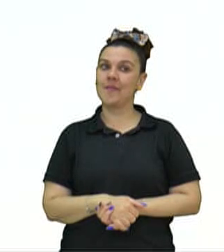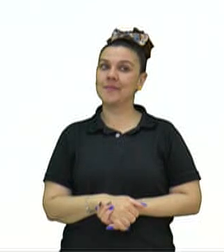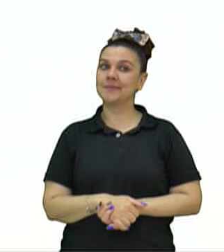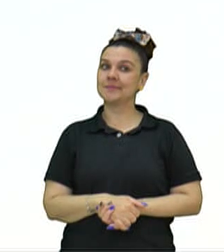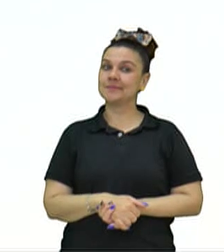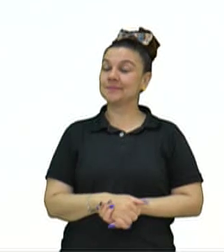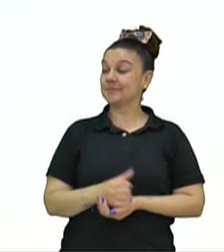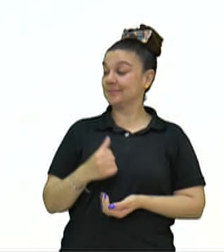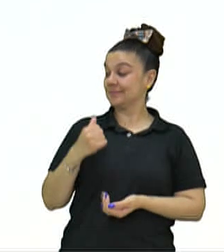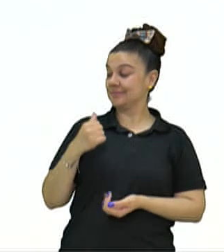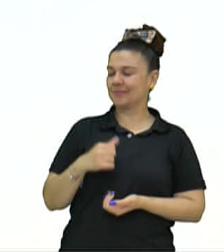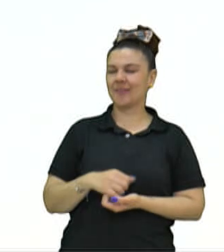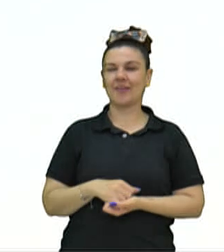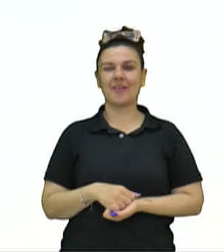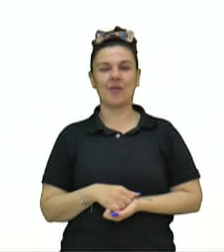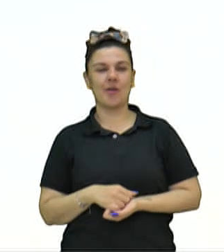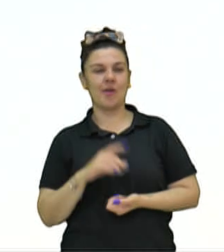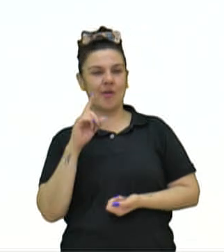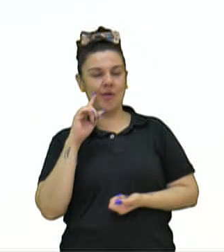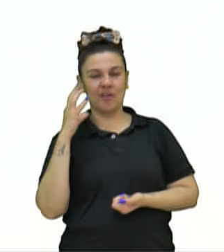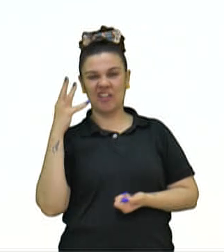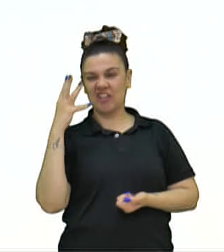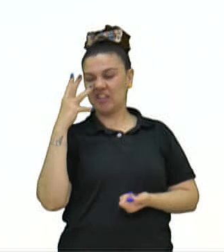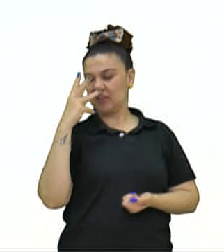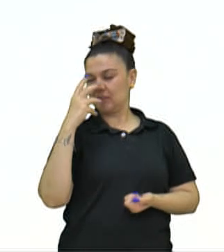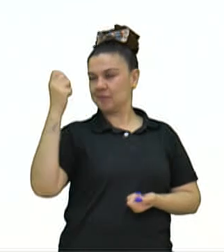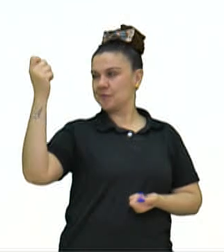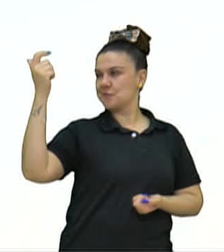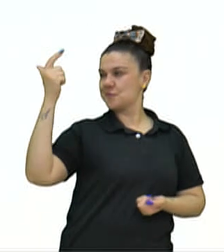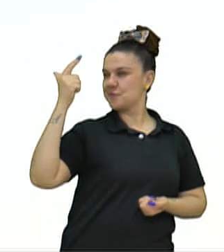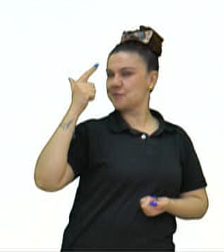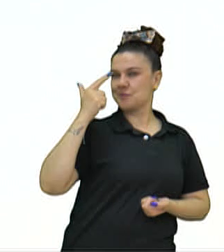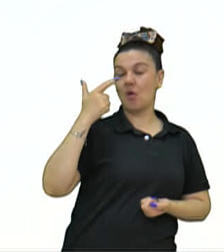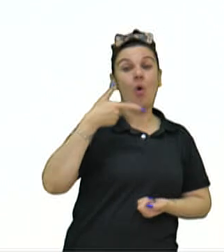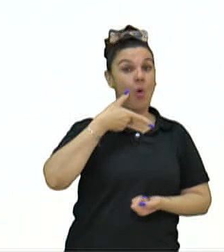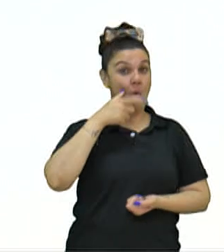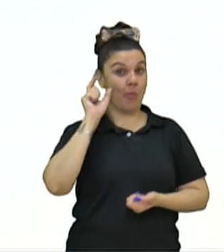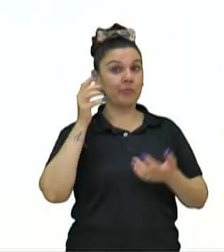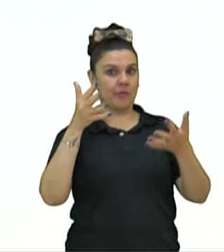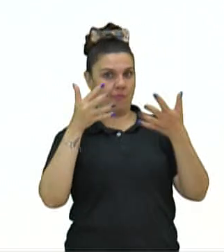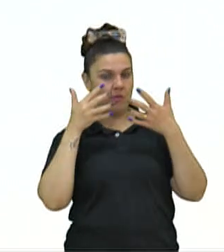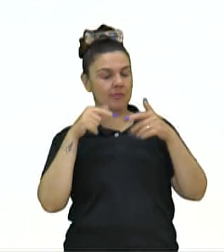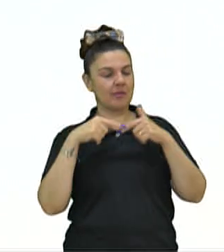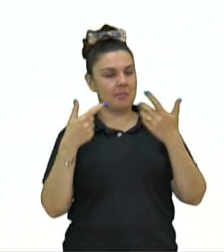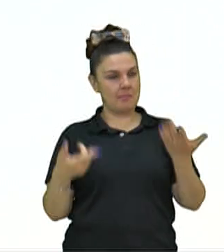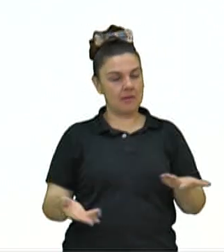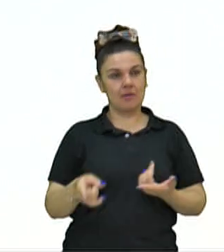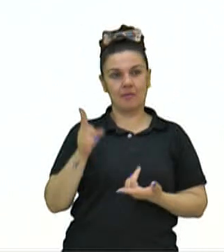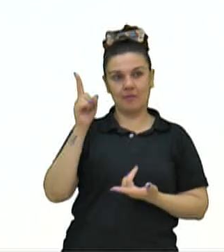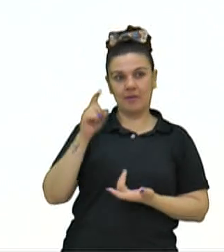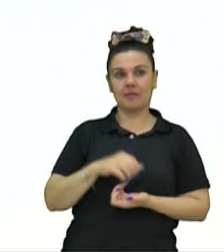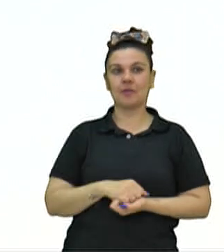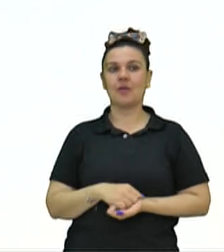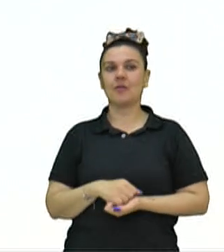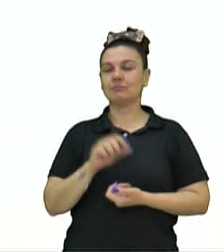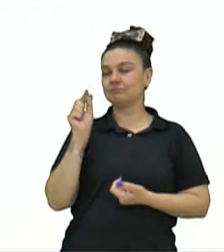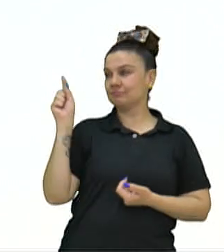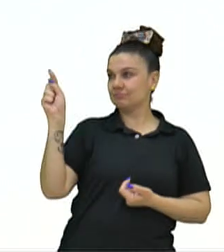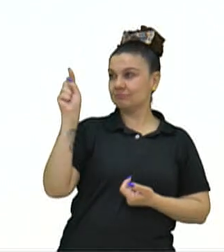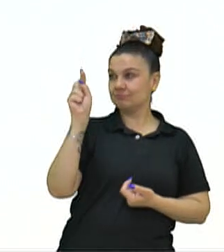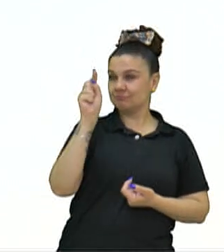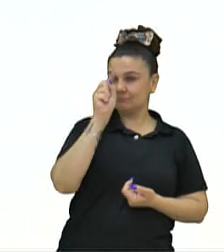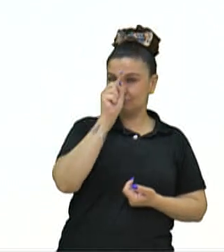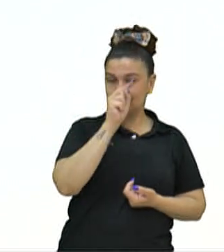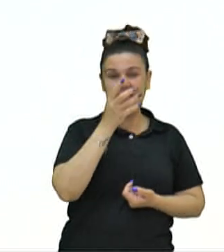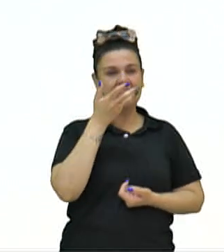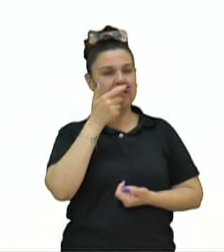day yesterday. Olha lá que delícia. Um dia ensolarado, ontem foi um dia quente. Olha lá, o Léo, o Fred, o Sam, o